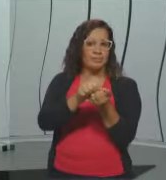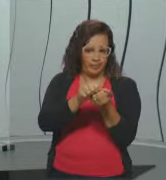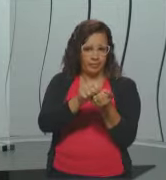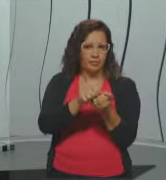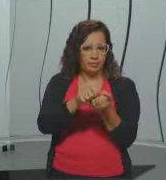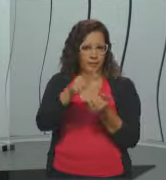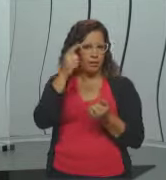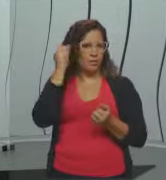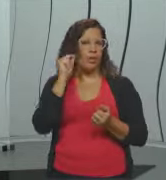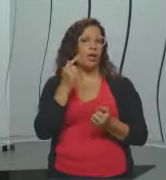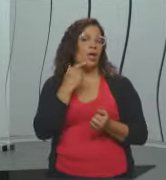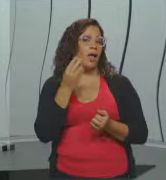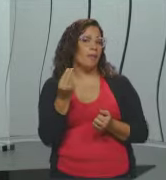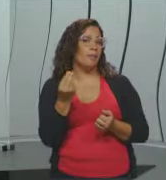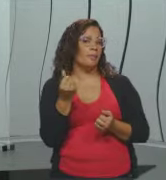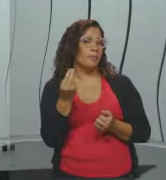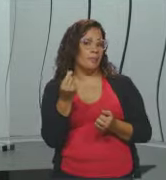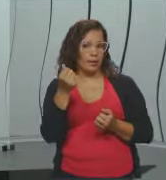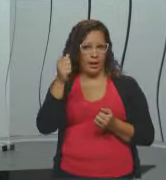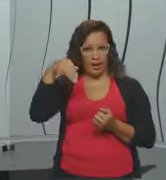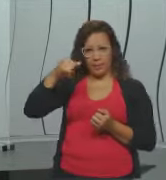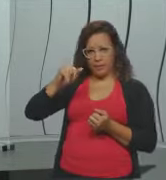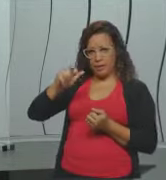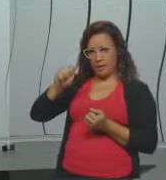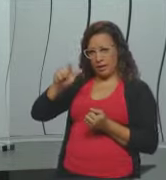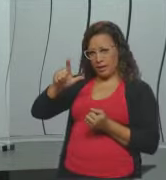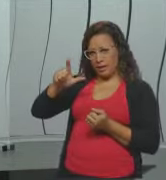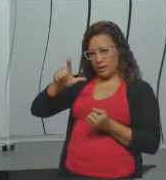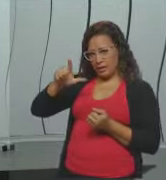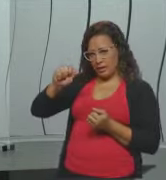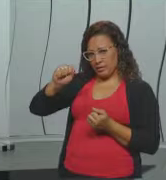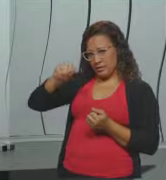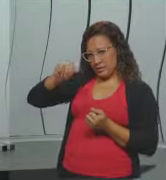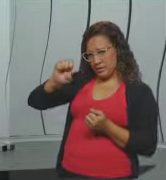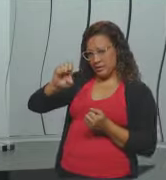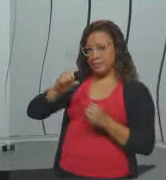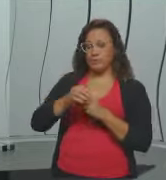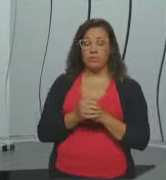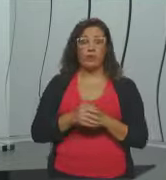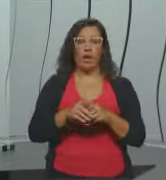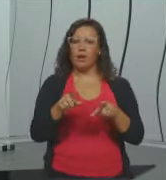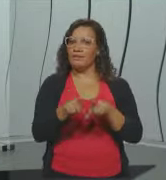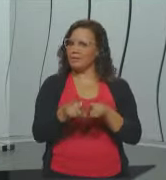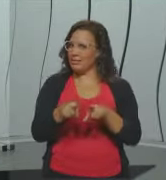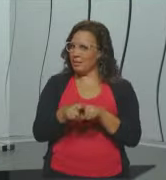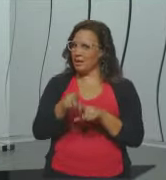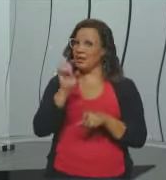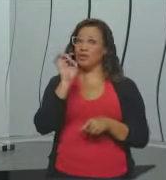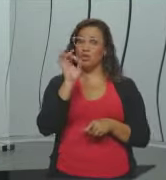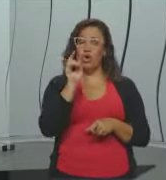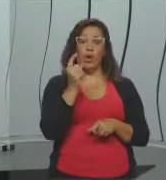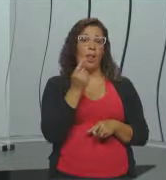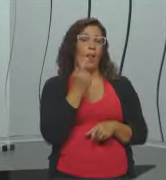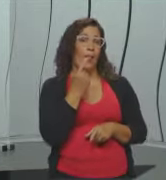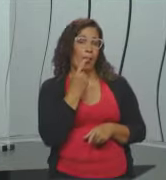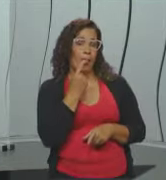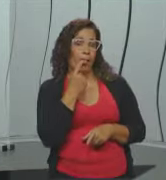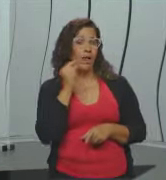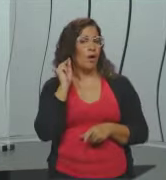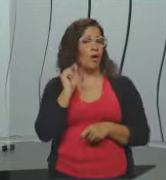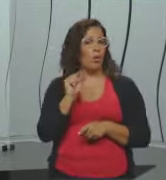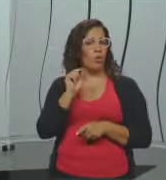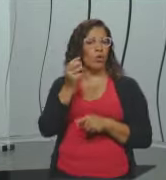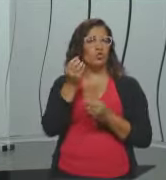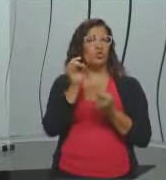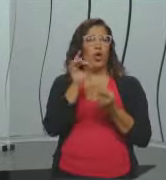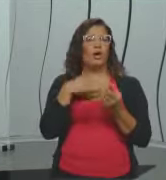efeito da amilase. E temos a língua. A língua também não tem só a função de ajudar a gente a